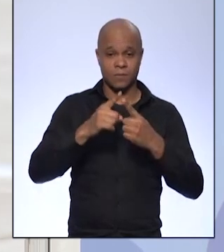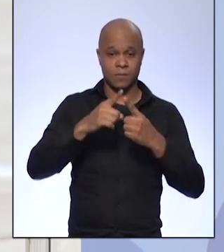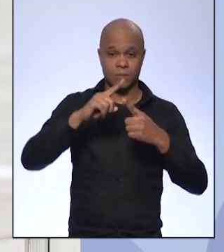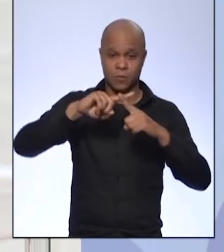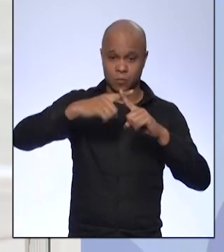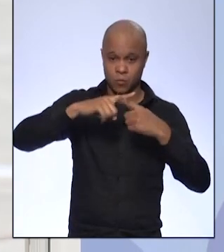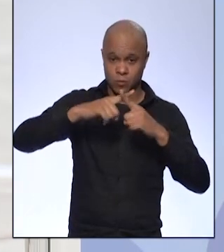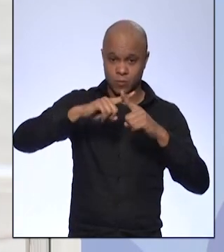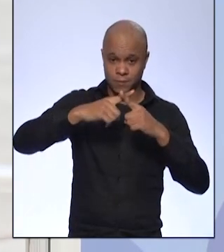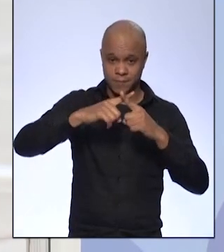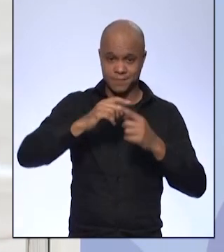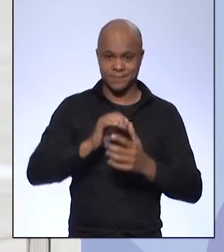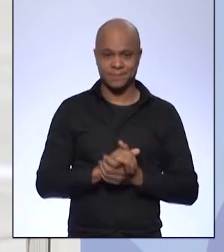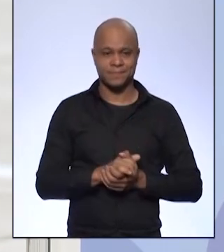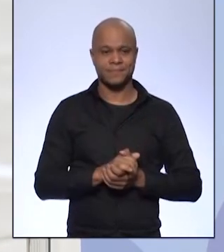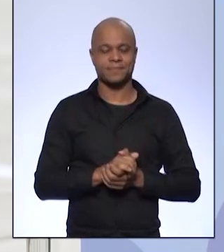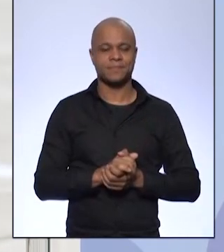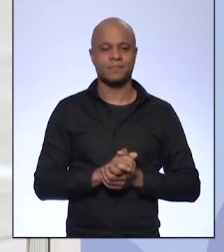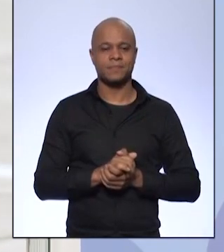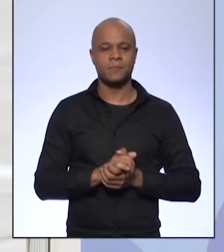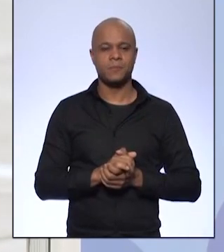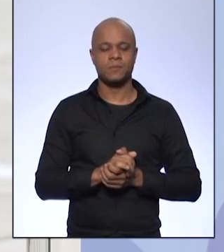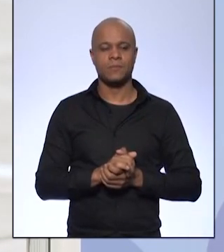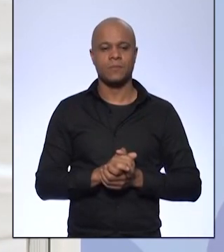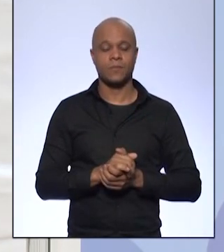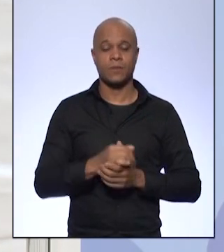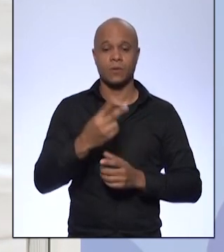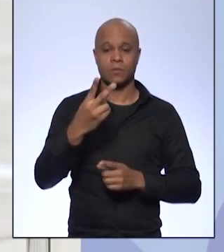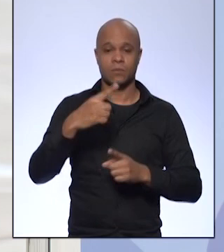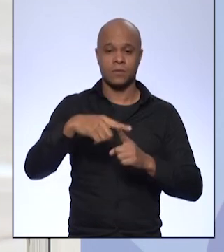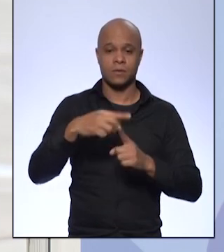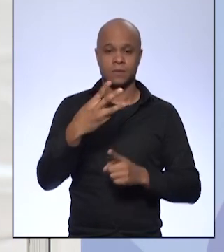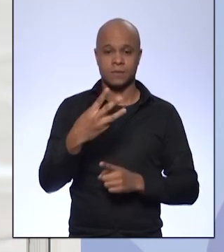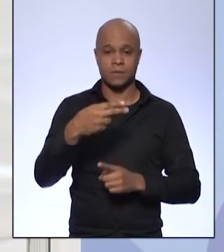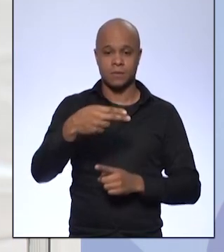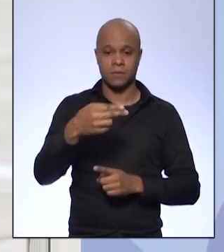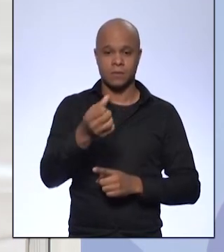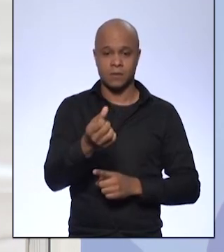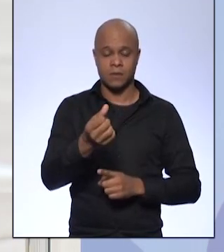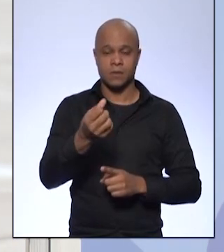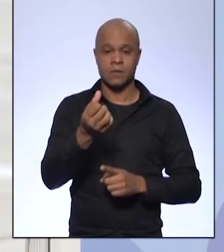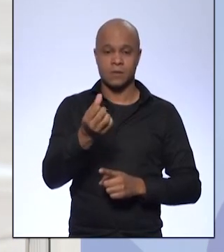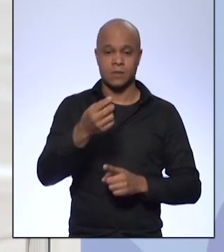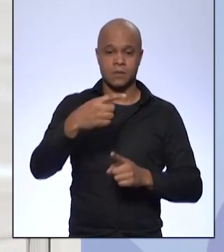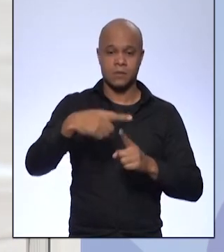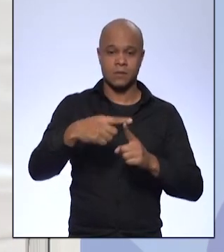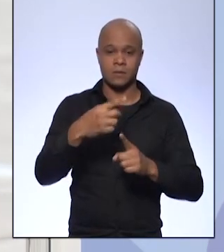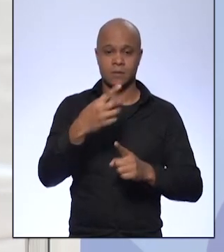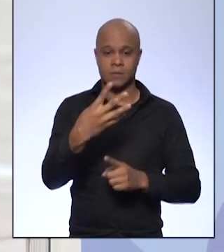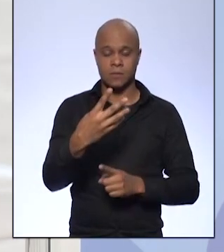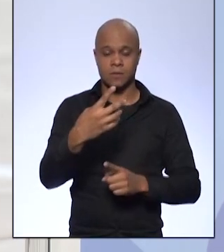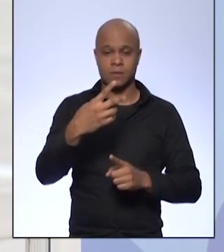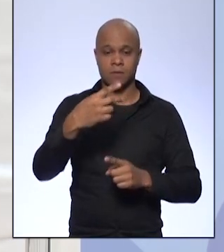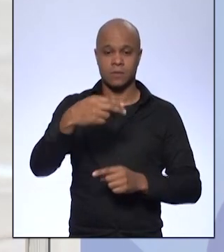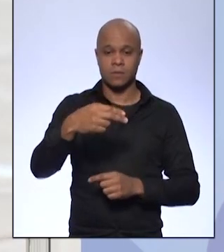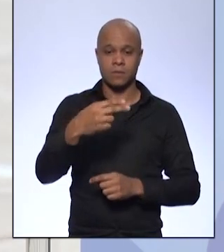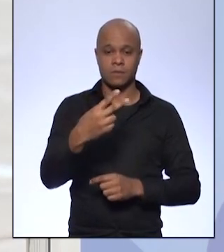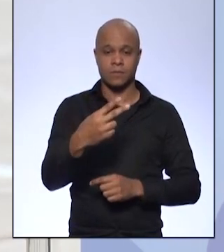Primeiro, multiplica. 2 vezes 3, 6. 6 vezes 4,